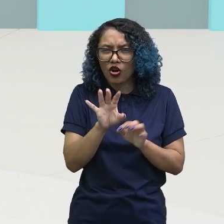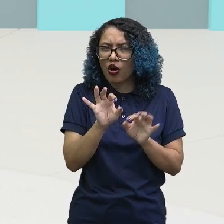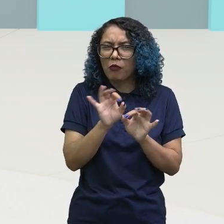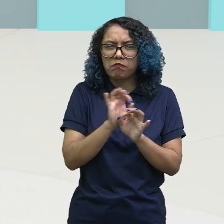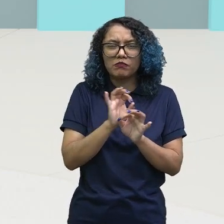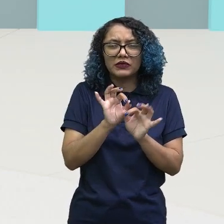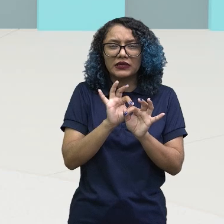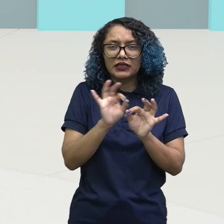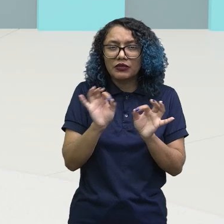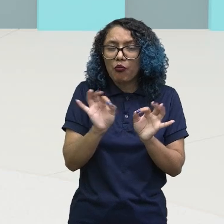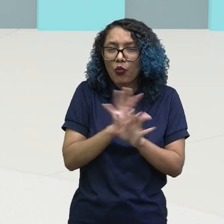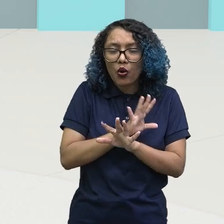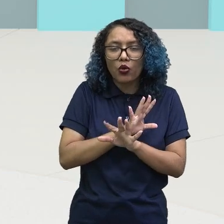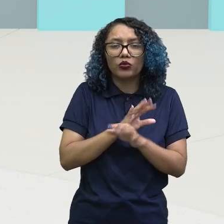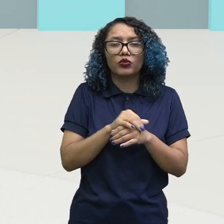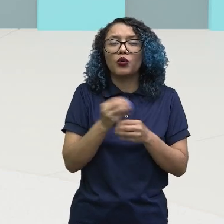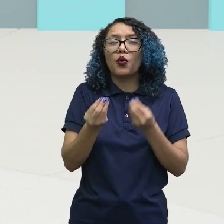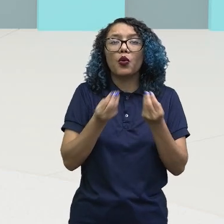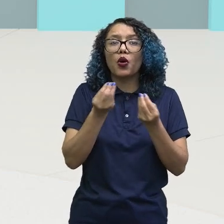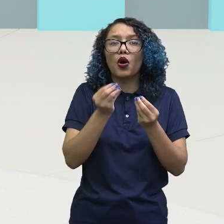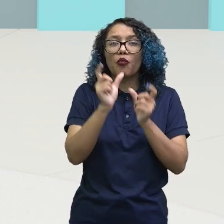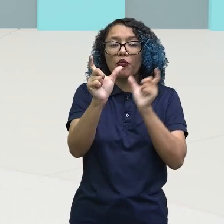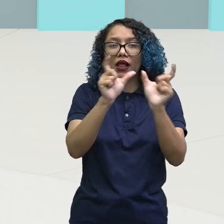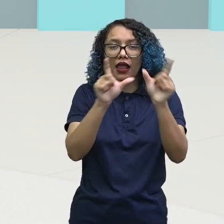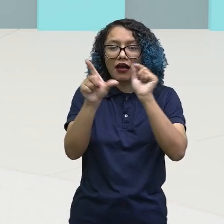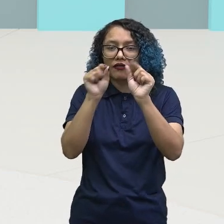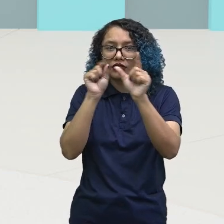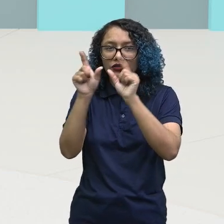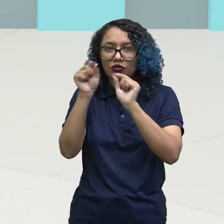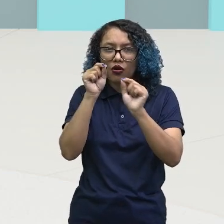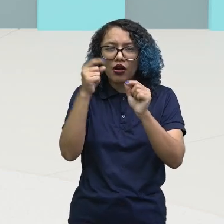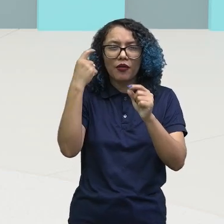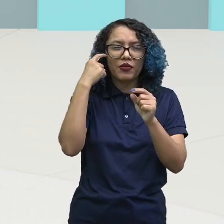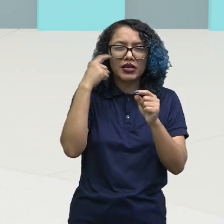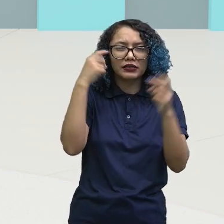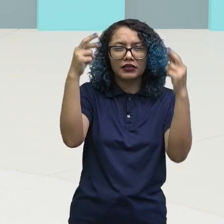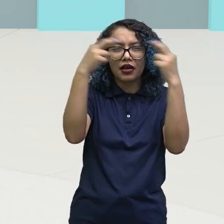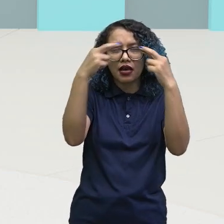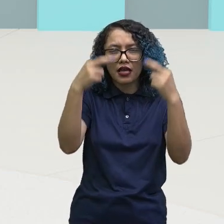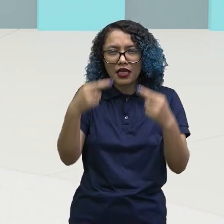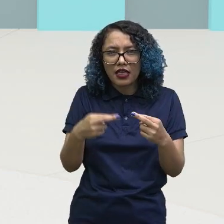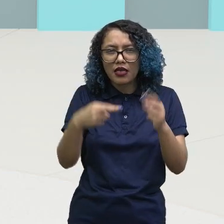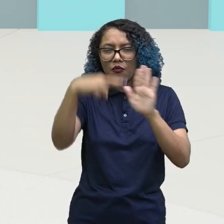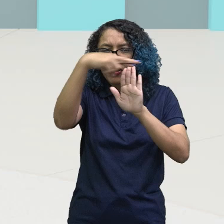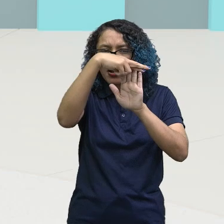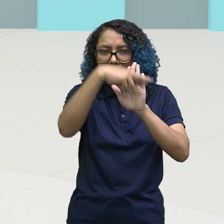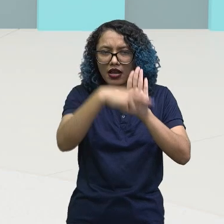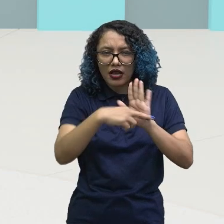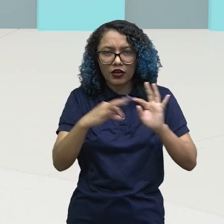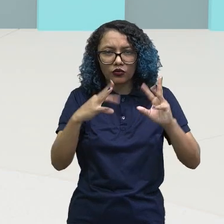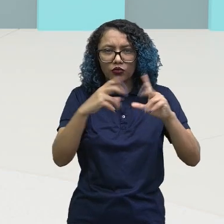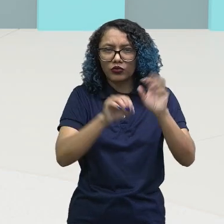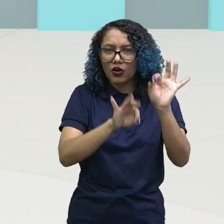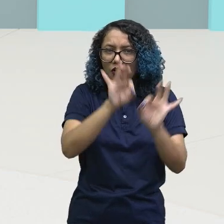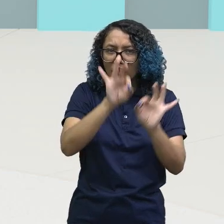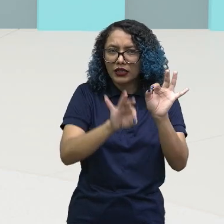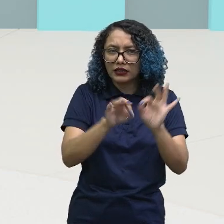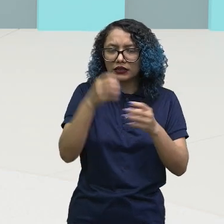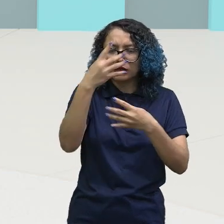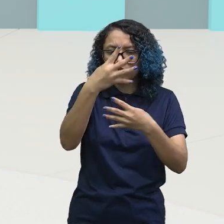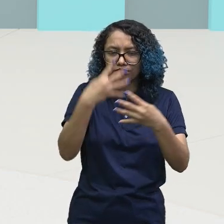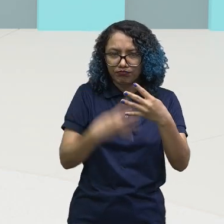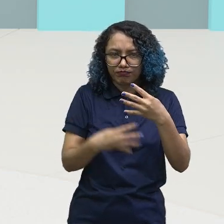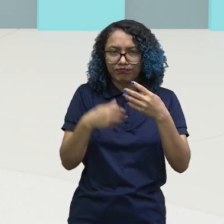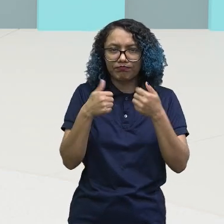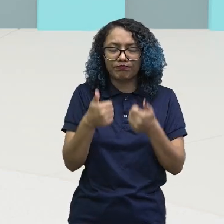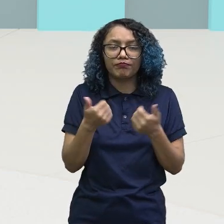isso? Escolhendo as palavras, pensando na métrica, pensando na rima e pensando na construção do soneto, tá bom? Então,